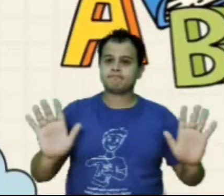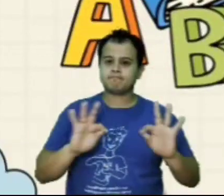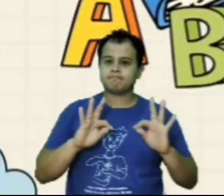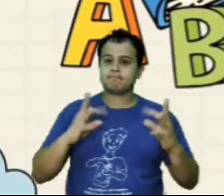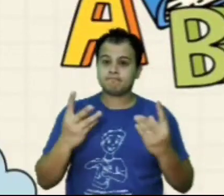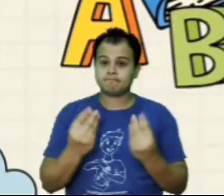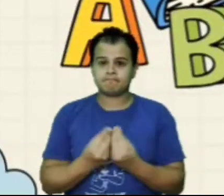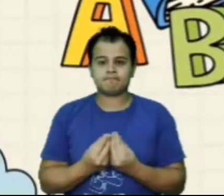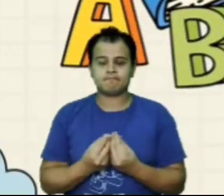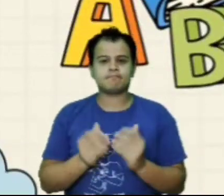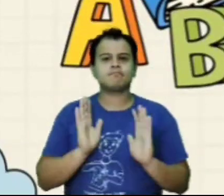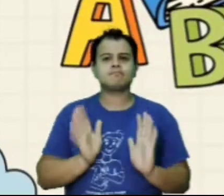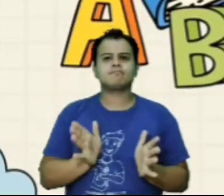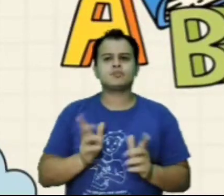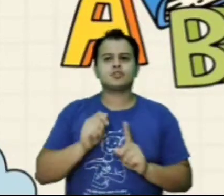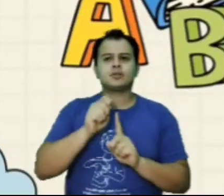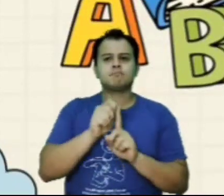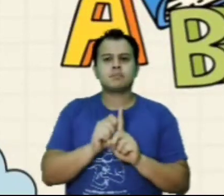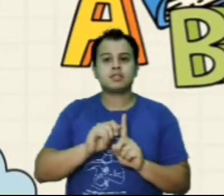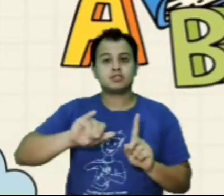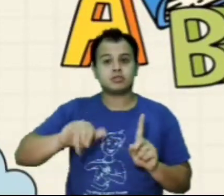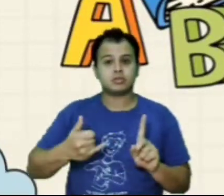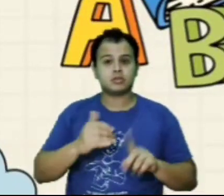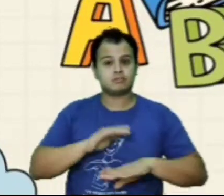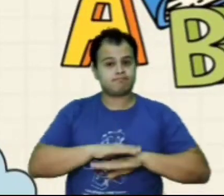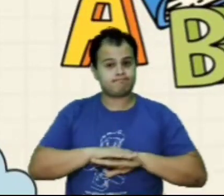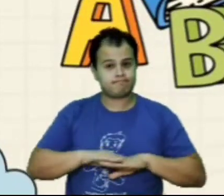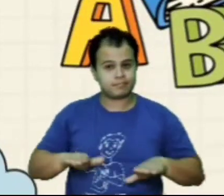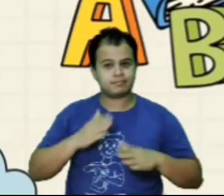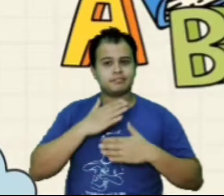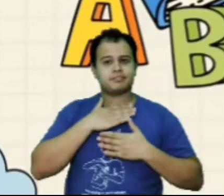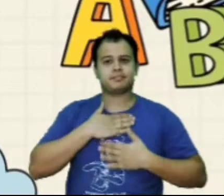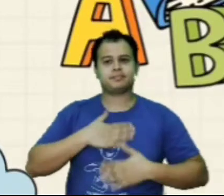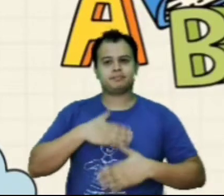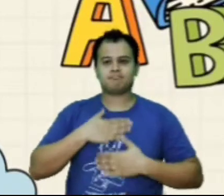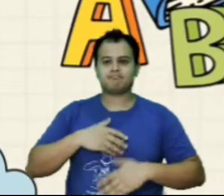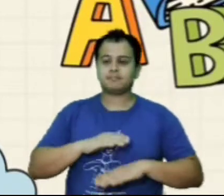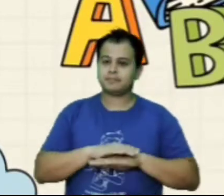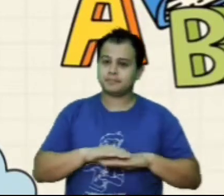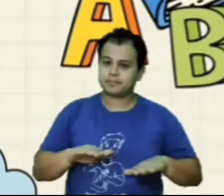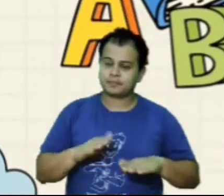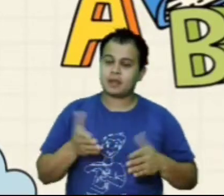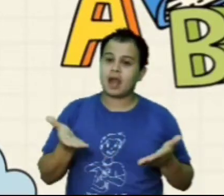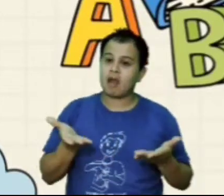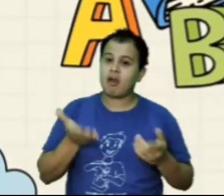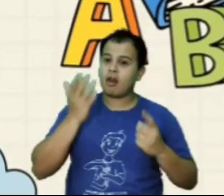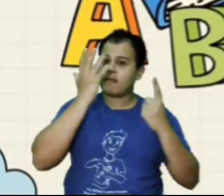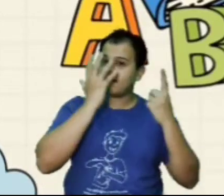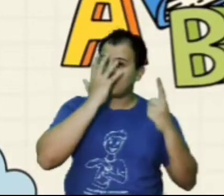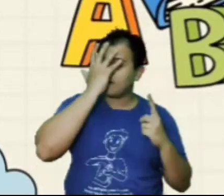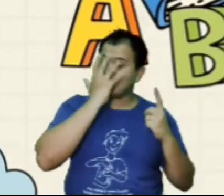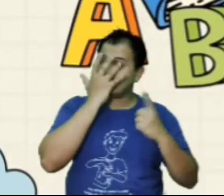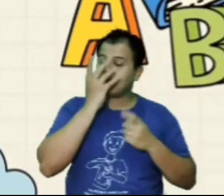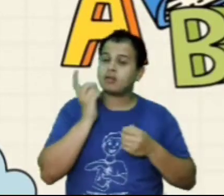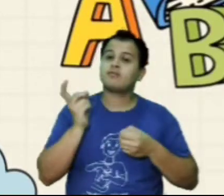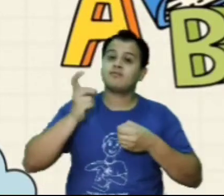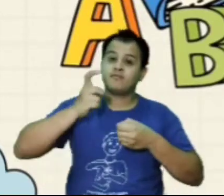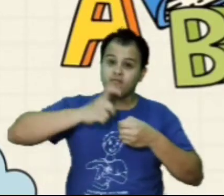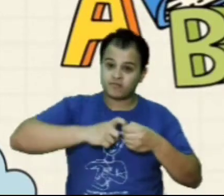Olá, famílias! Passado um mês de janeiro de descanso, retornamos às aulas,